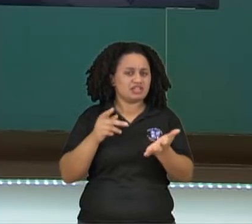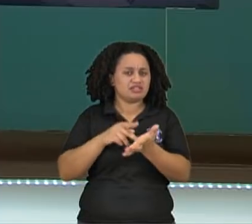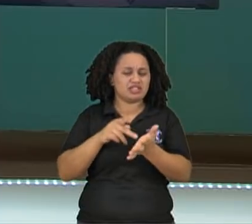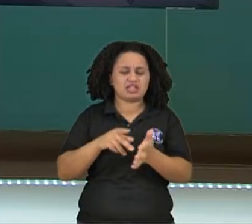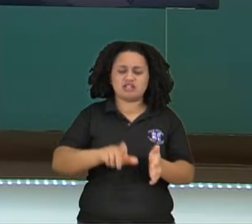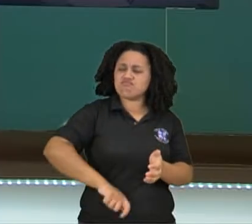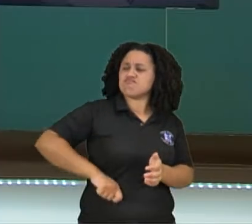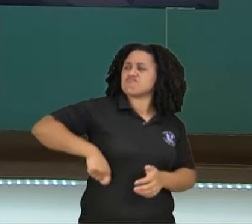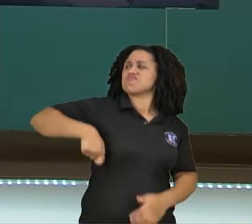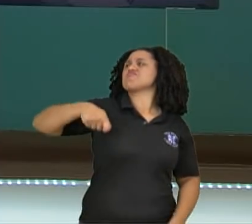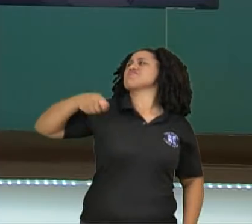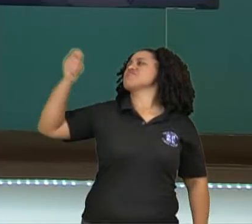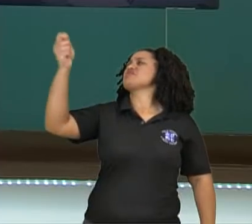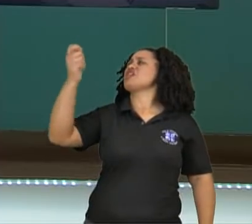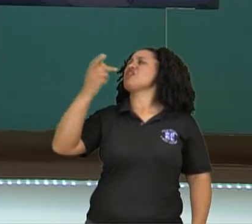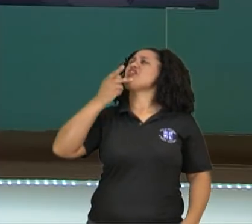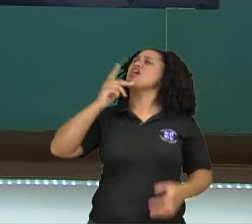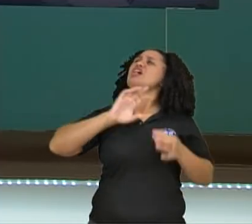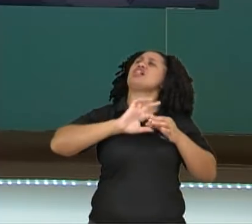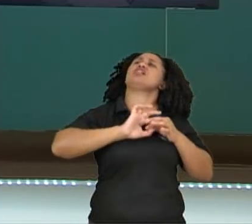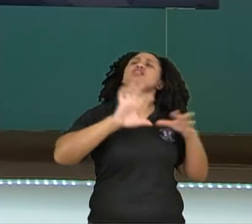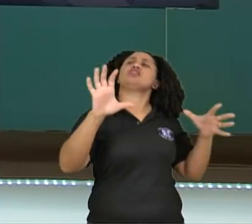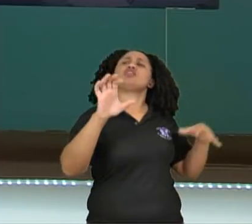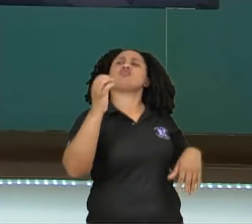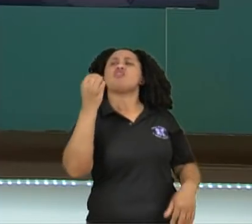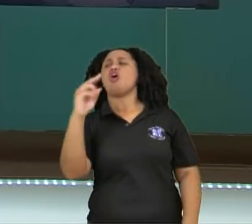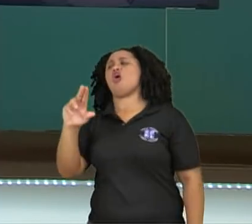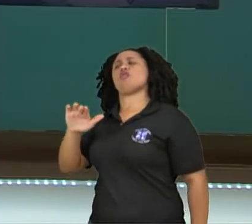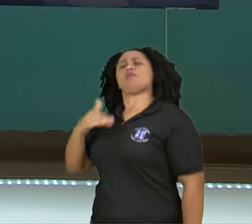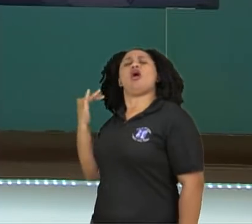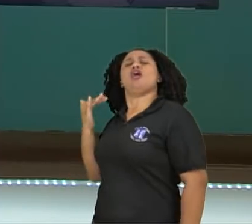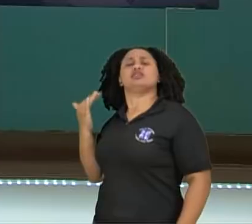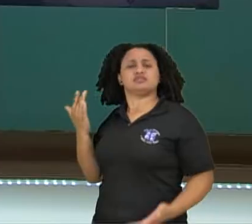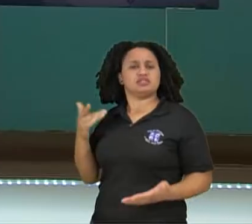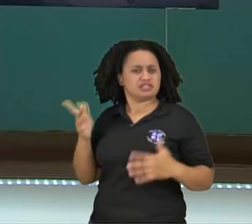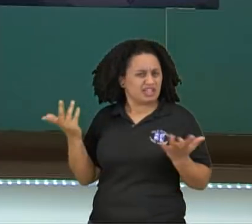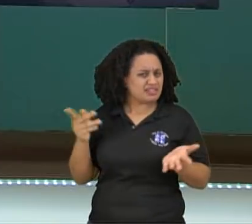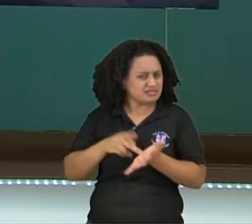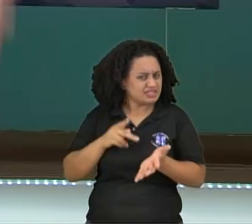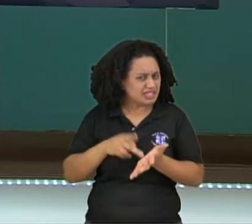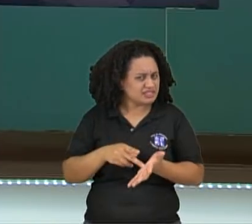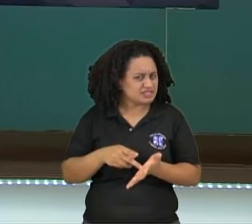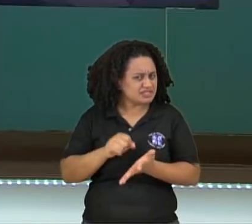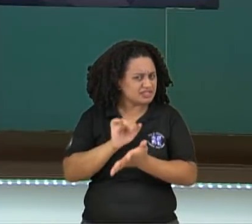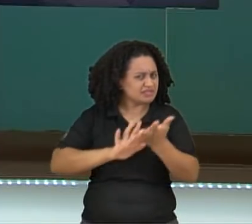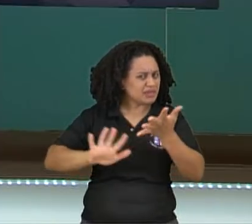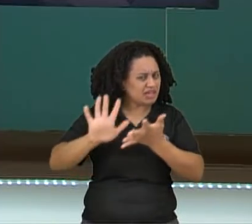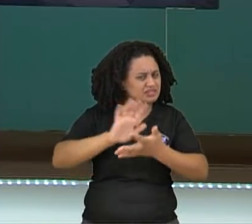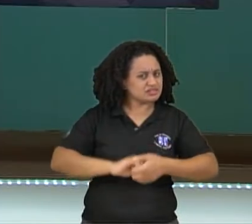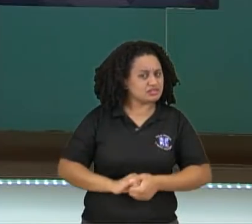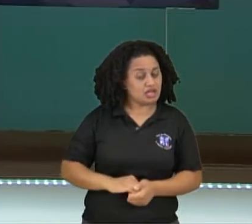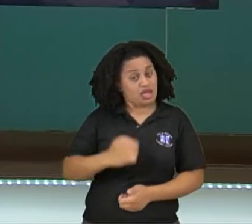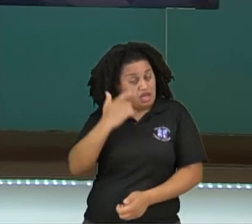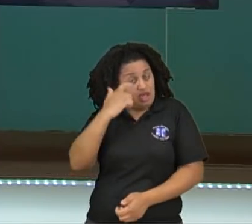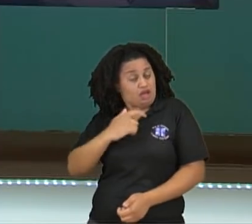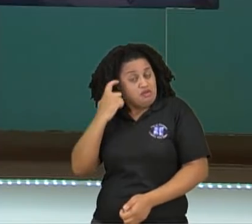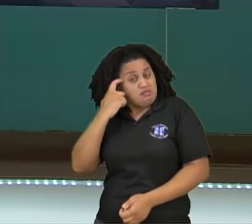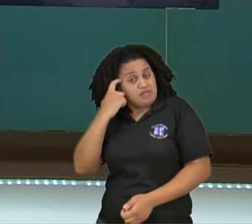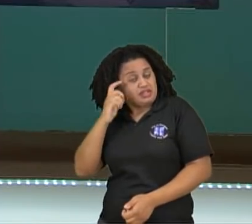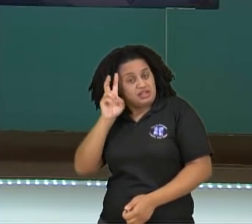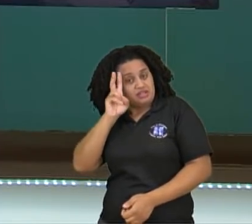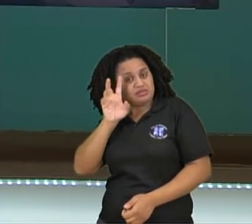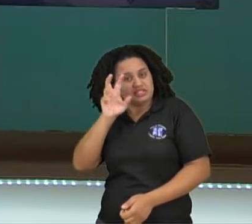com a espada gritando, né? Independência ou morte! Será que é real essa imagem? É a memória que eu tenho, mas será